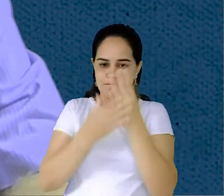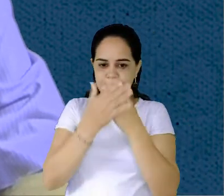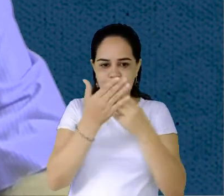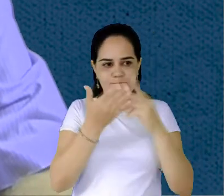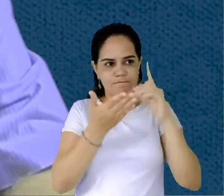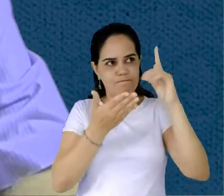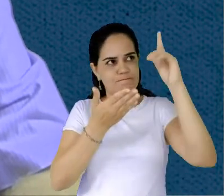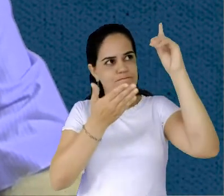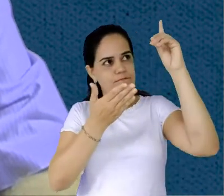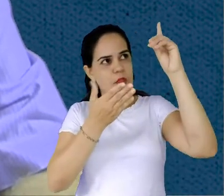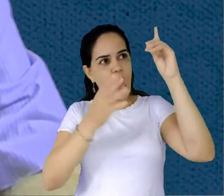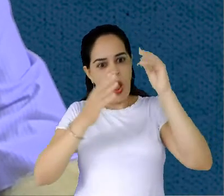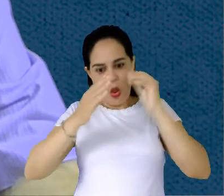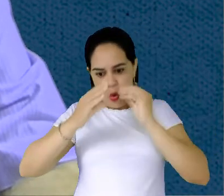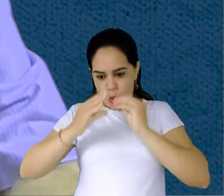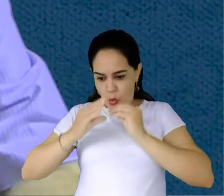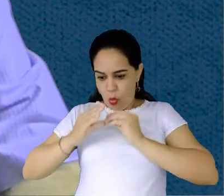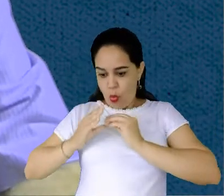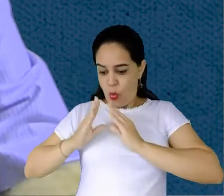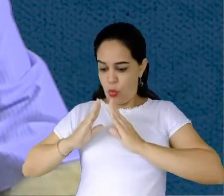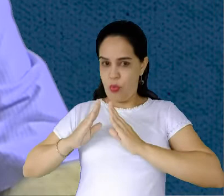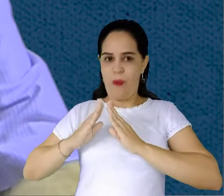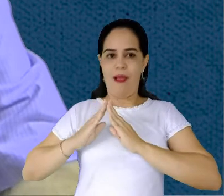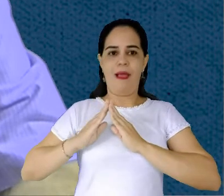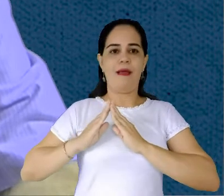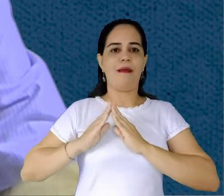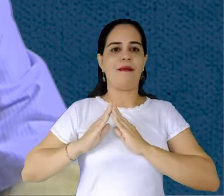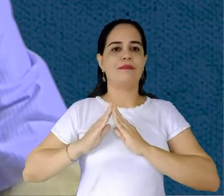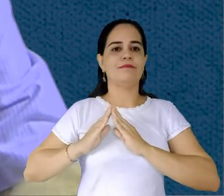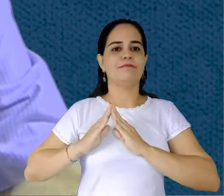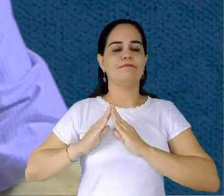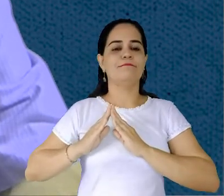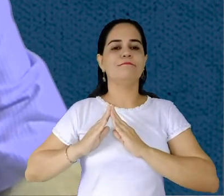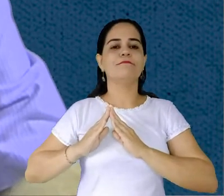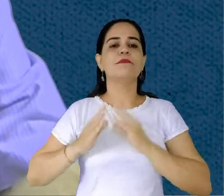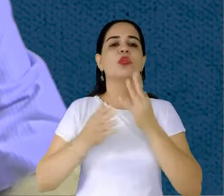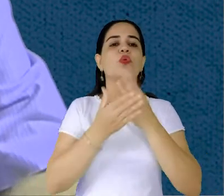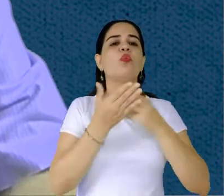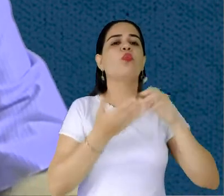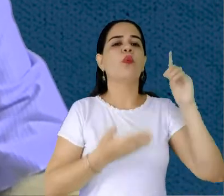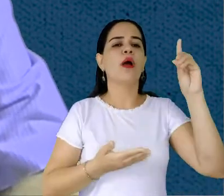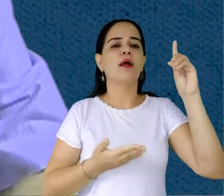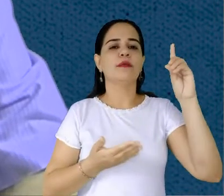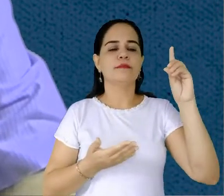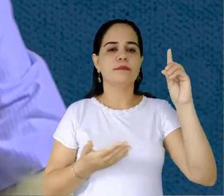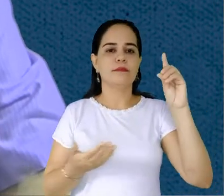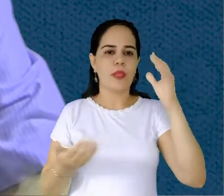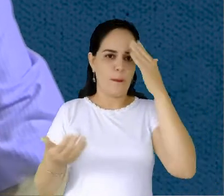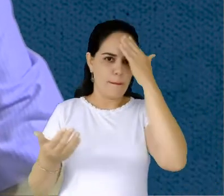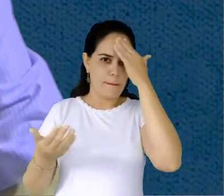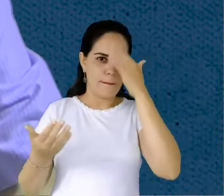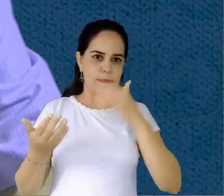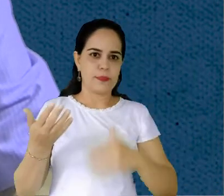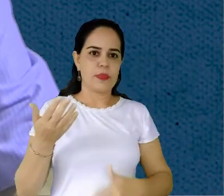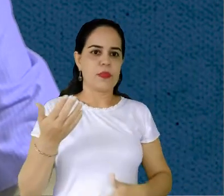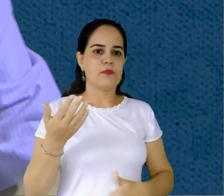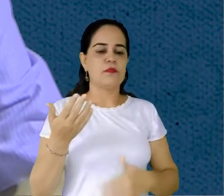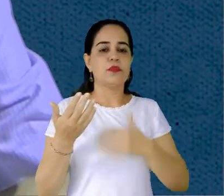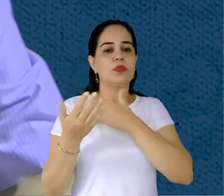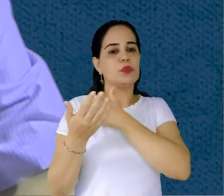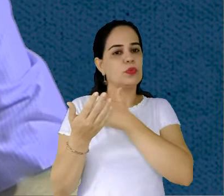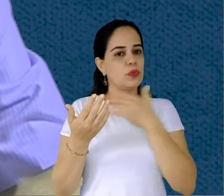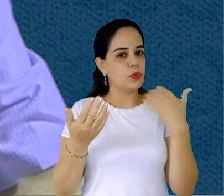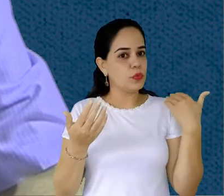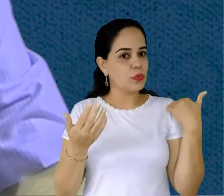Não só do Espírito Santo, mas também da Trindade. Do Pai, do Filho e do Espírito